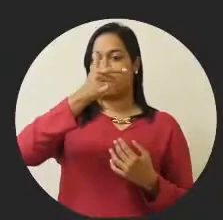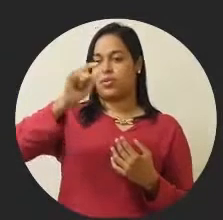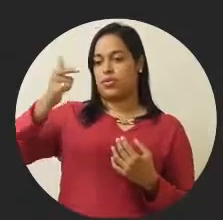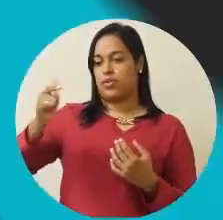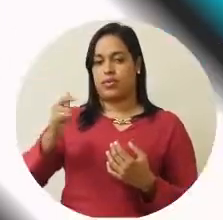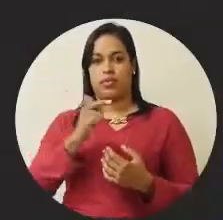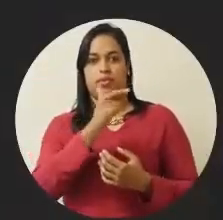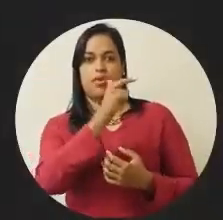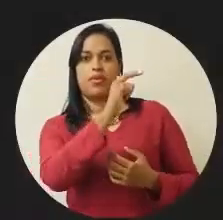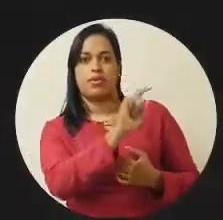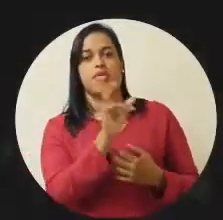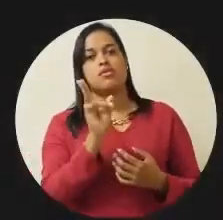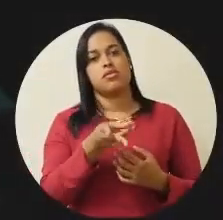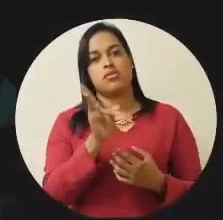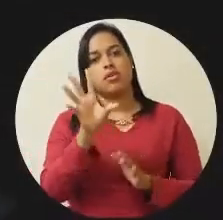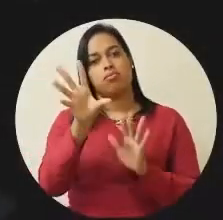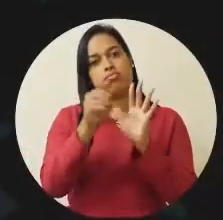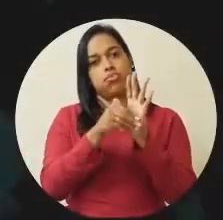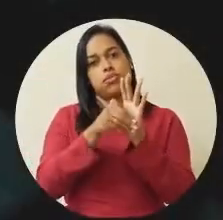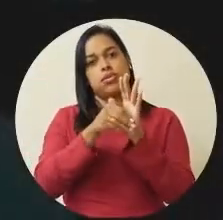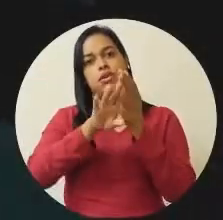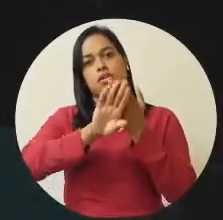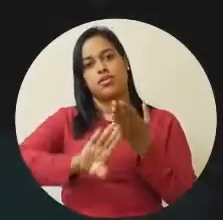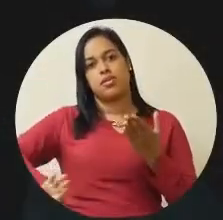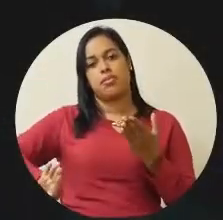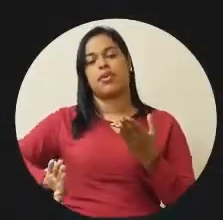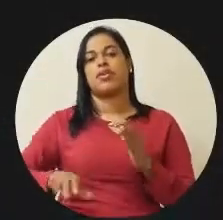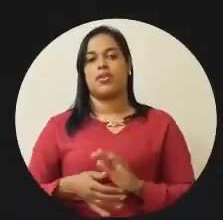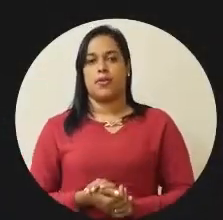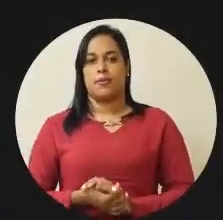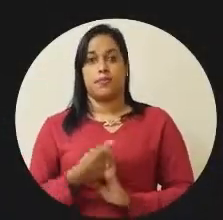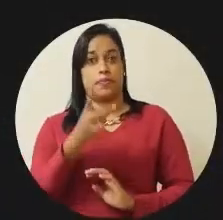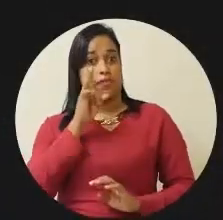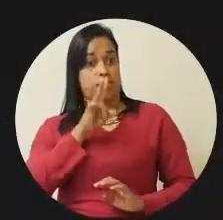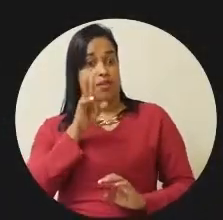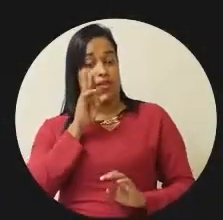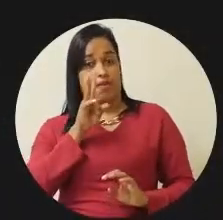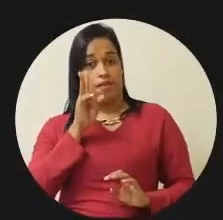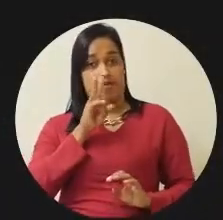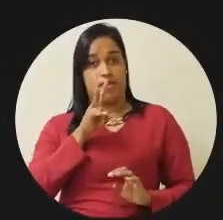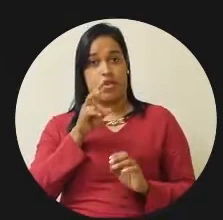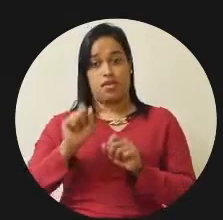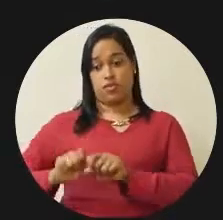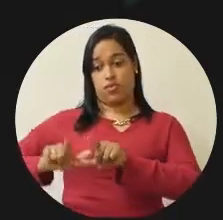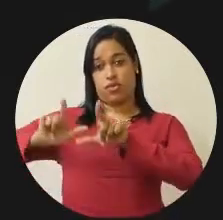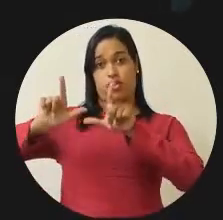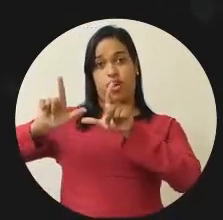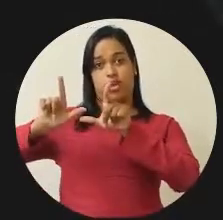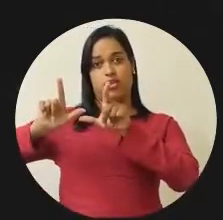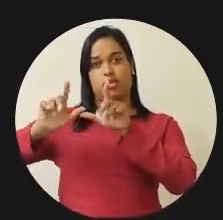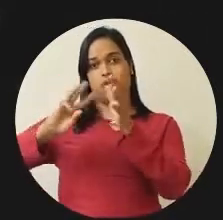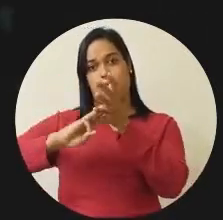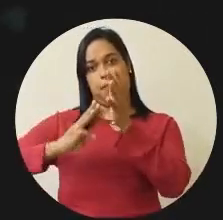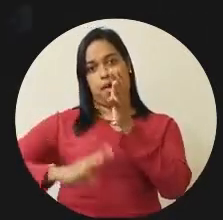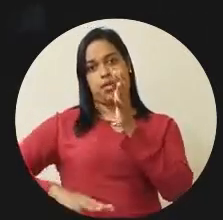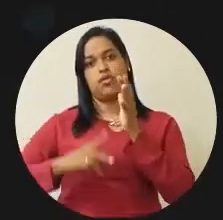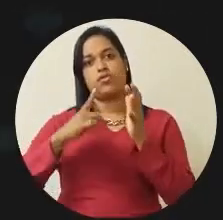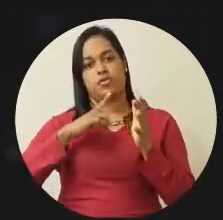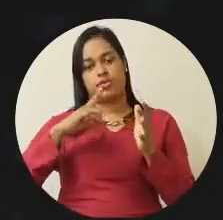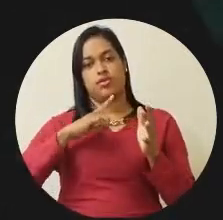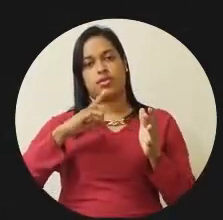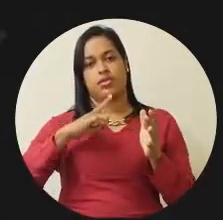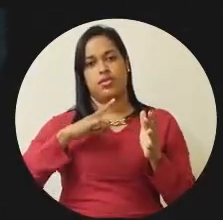depois outra, sempre colocando elas separadas com um ponto. Então aí você vê no slide de encadeamento de métodos que você